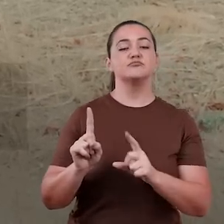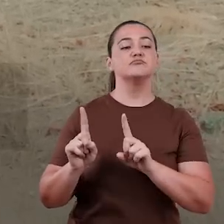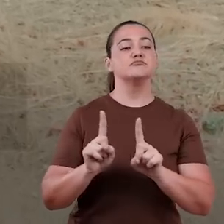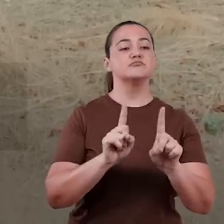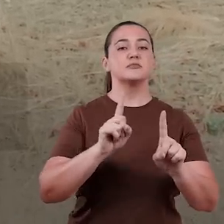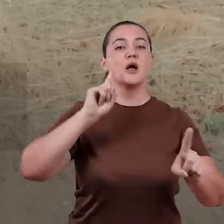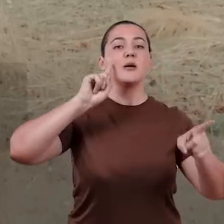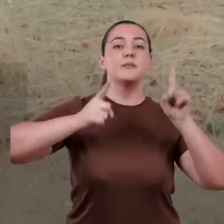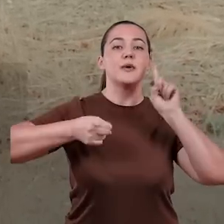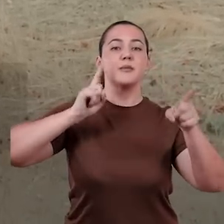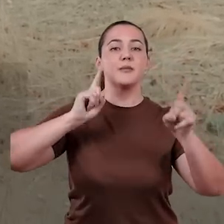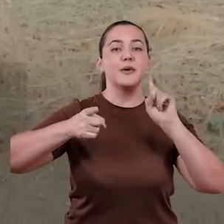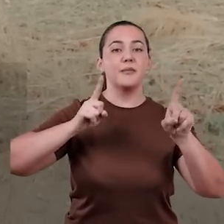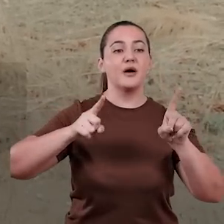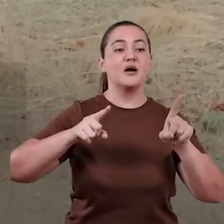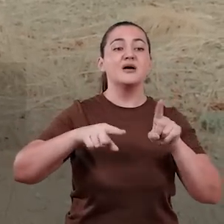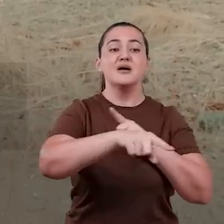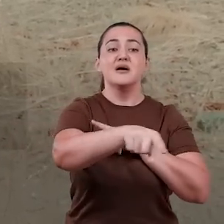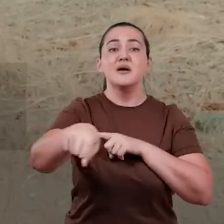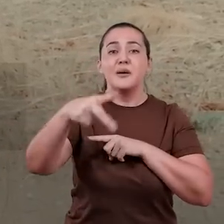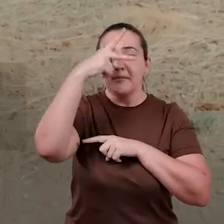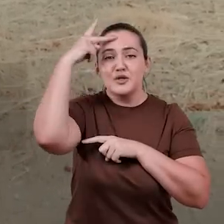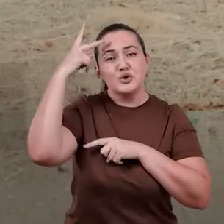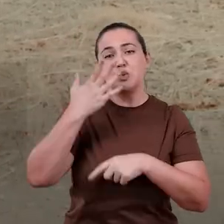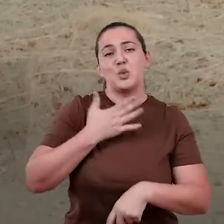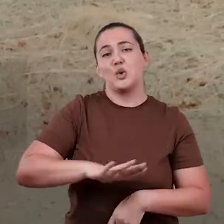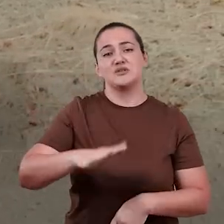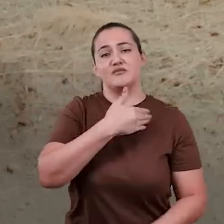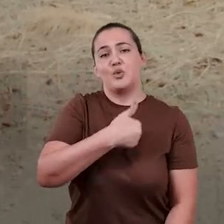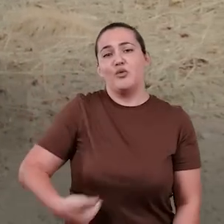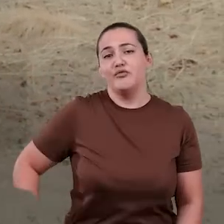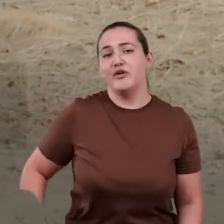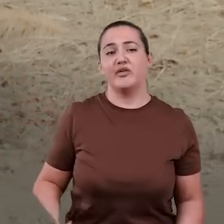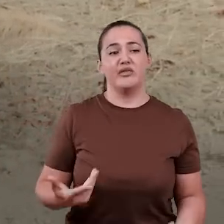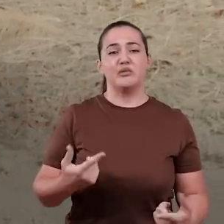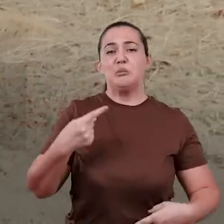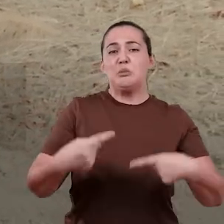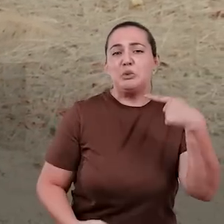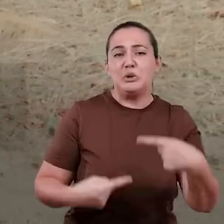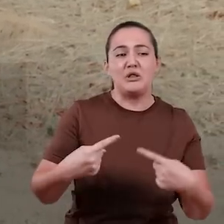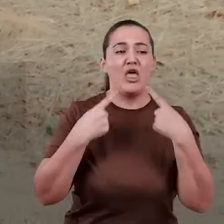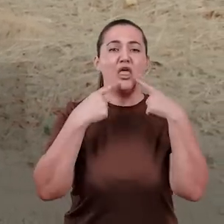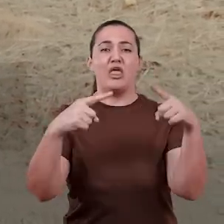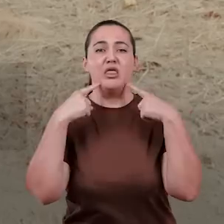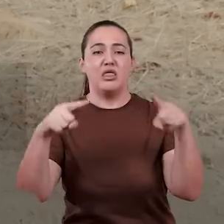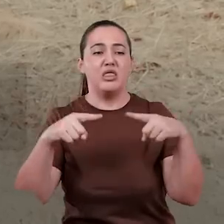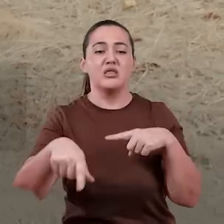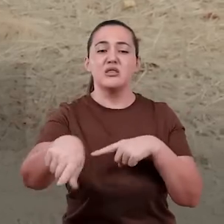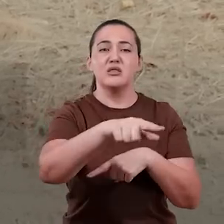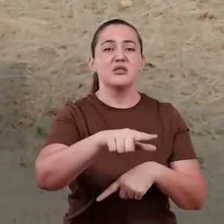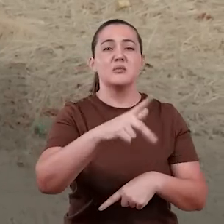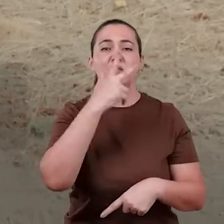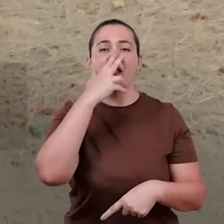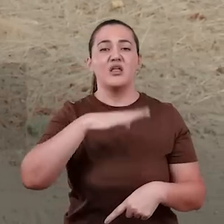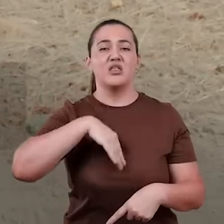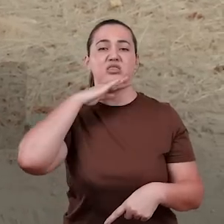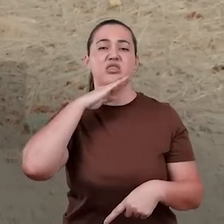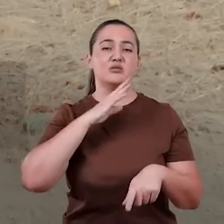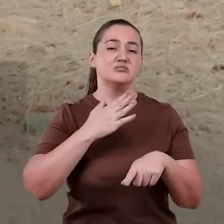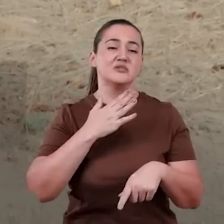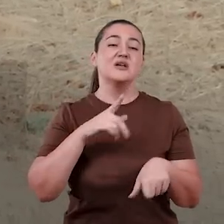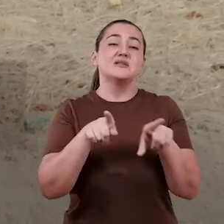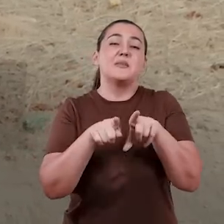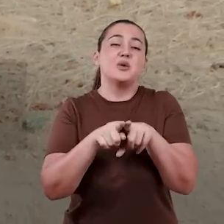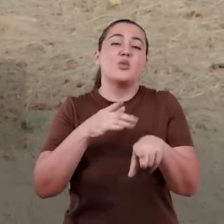época, muitas pessoas estavam descontentes com o governo, com a política, com a sociedade, até mesmo com a hierarquia